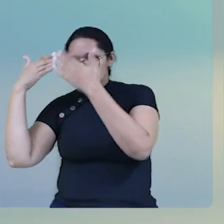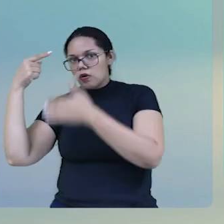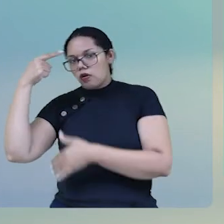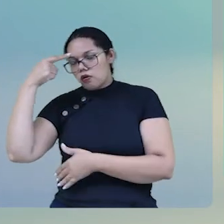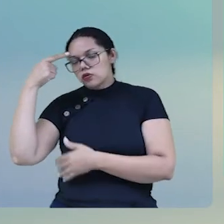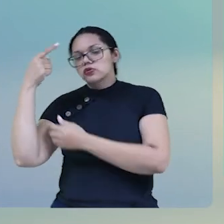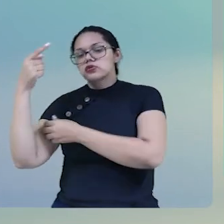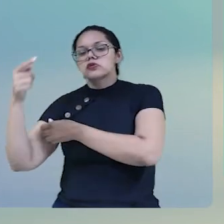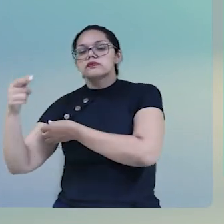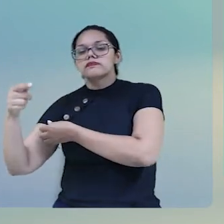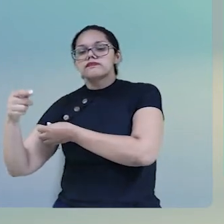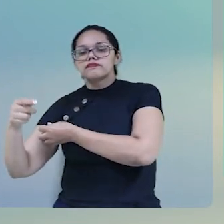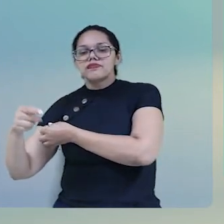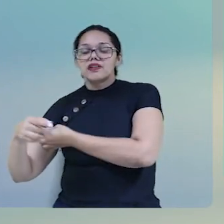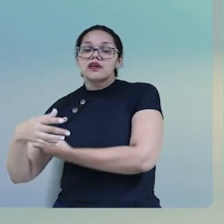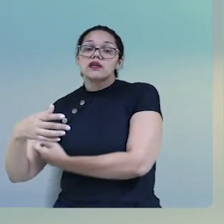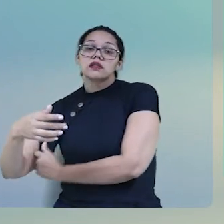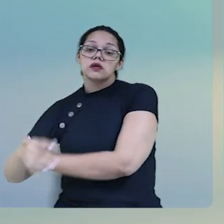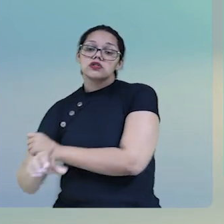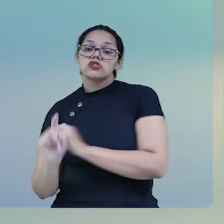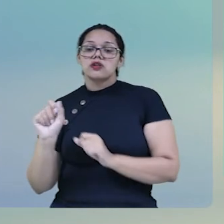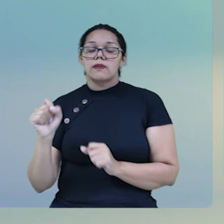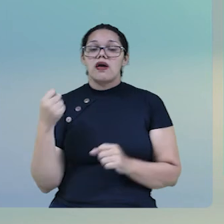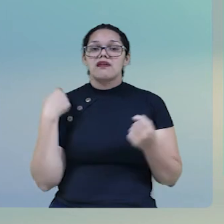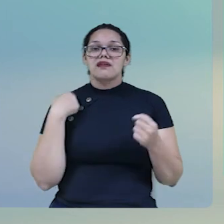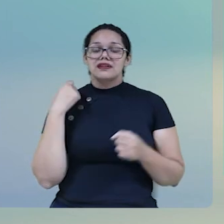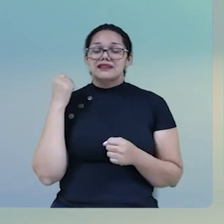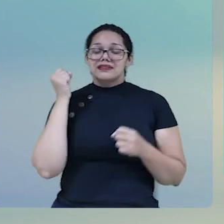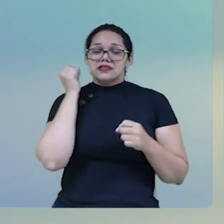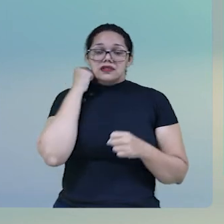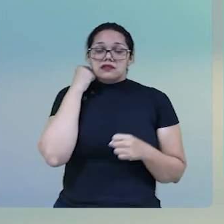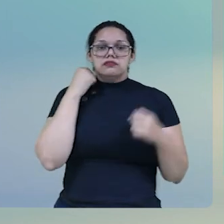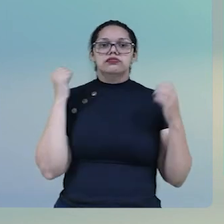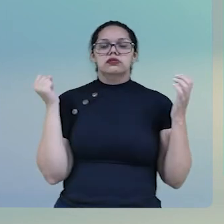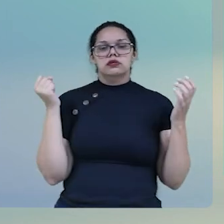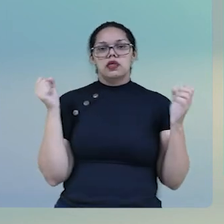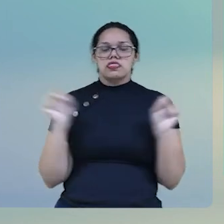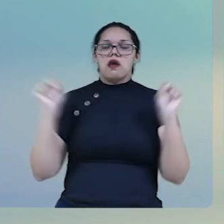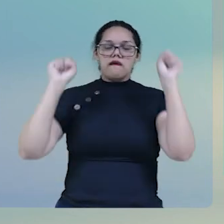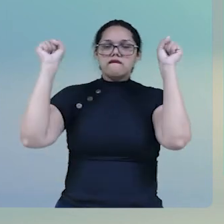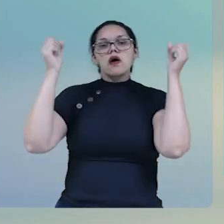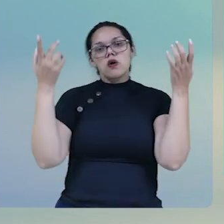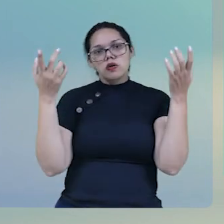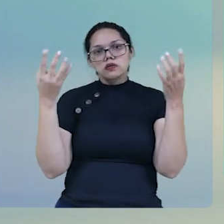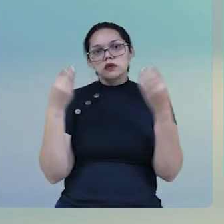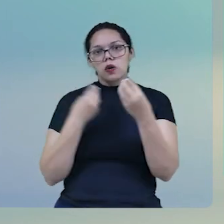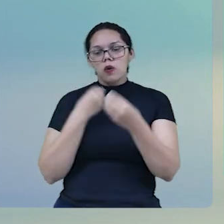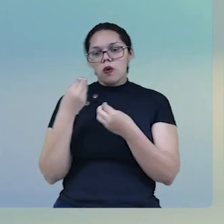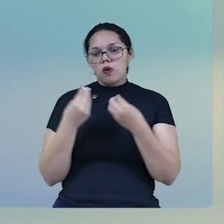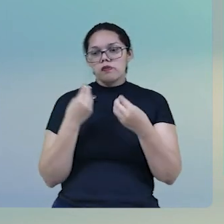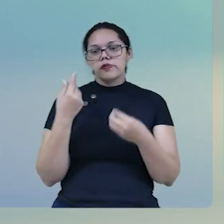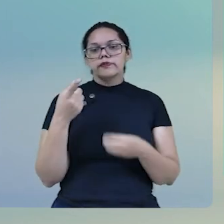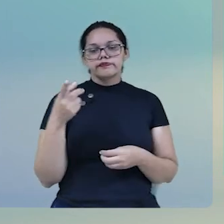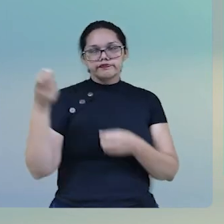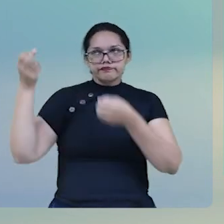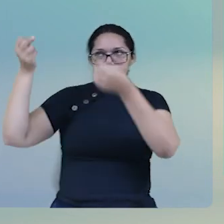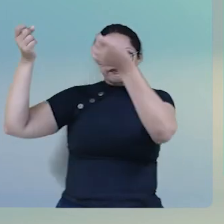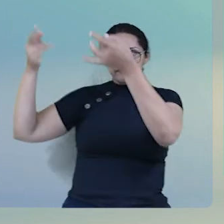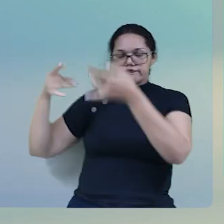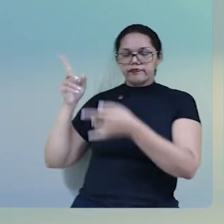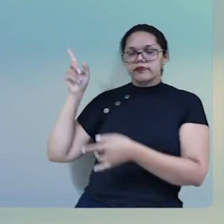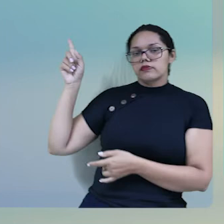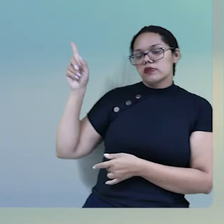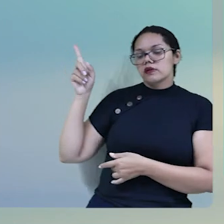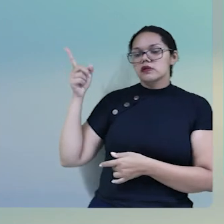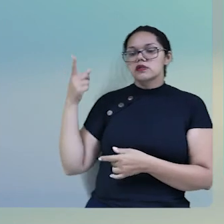anorexia nervosa, tá? Ela é causada por diversos fatores. Predisposição genética,